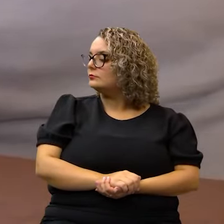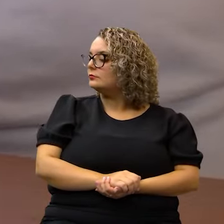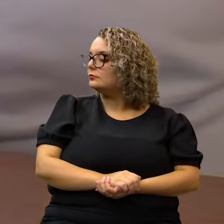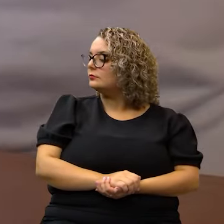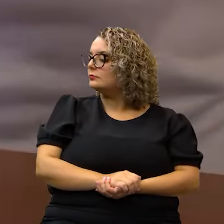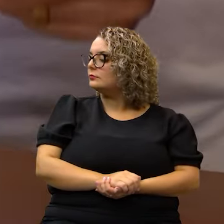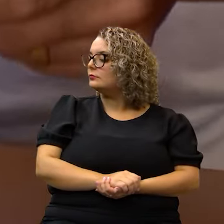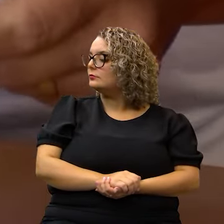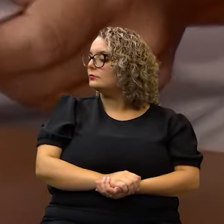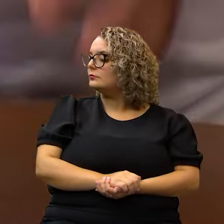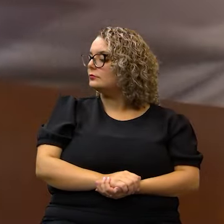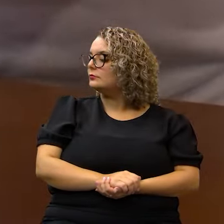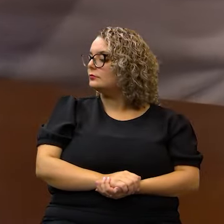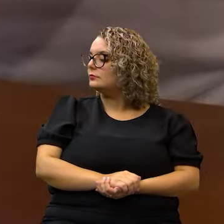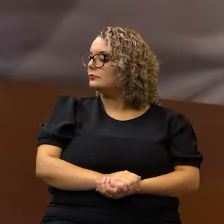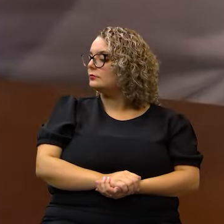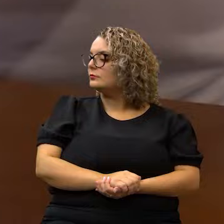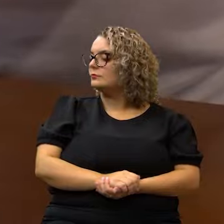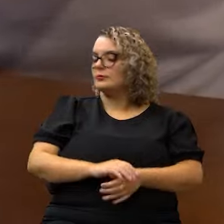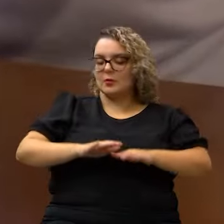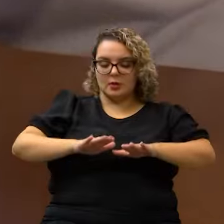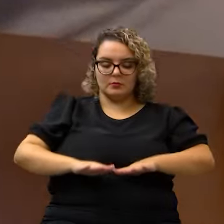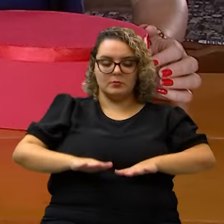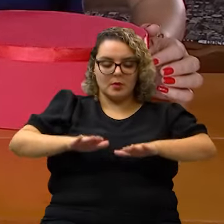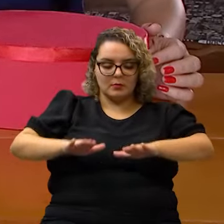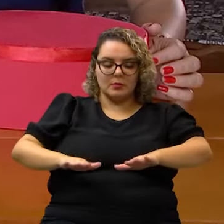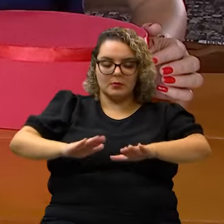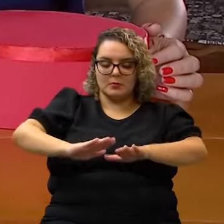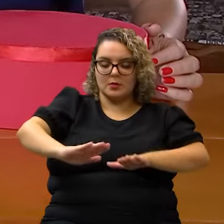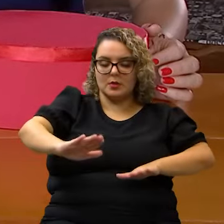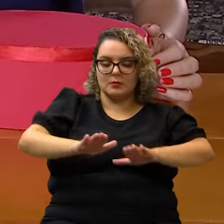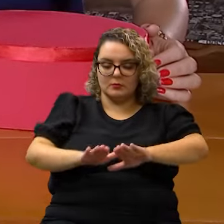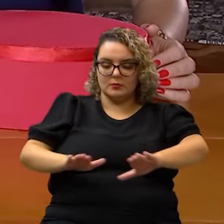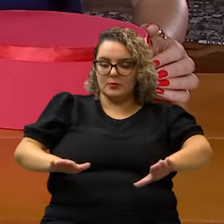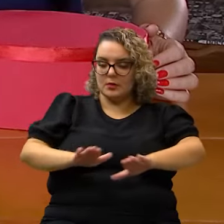EVA, colocar aqui em cima, ó. E dou uma apertadinha.